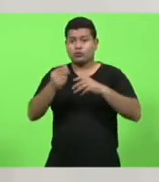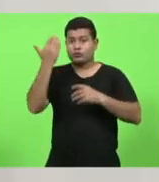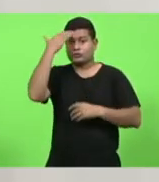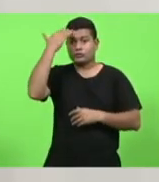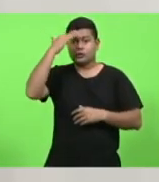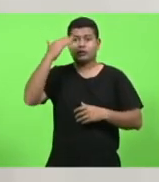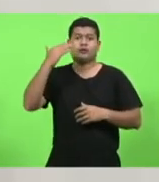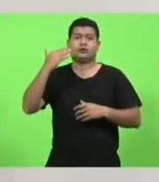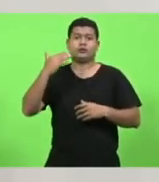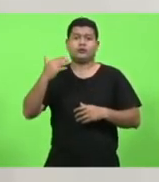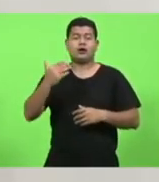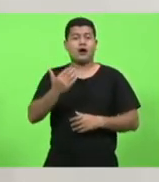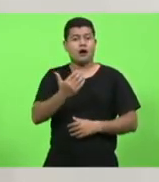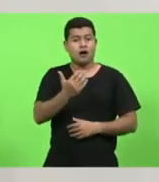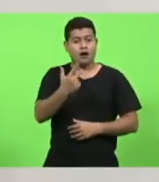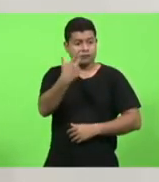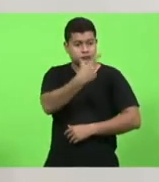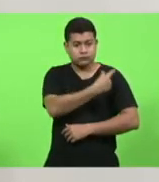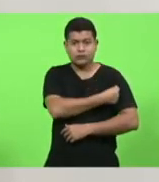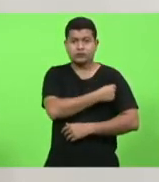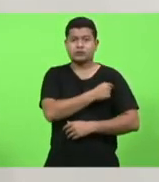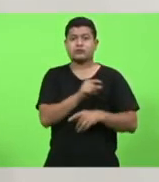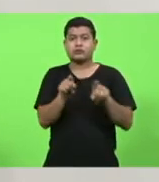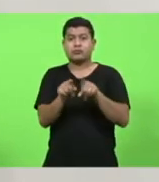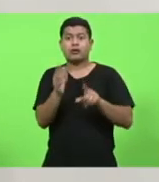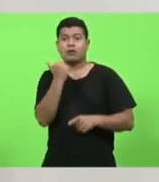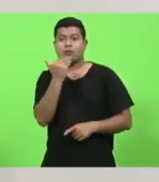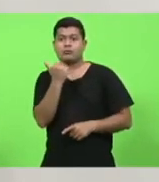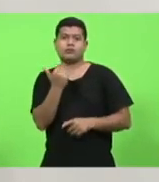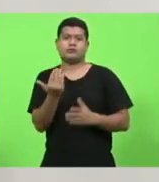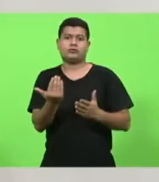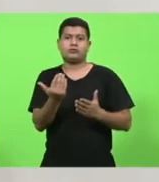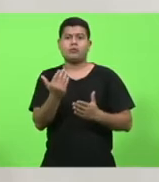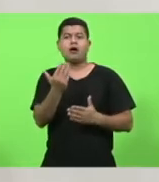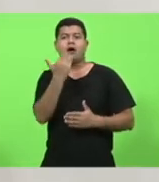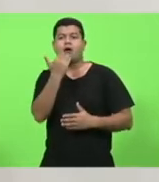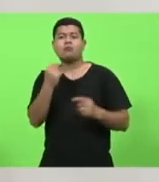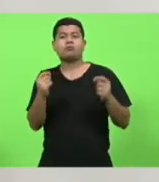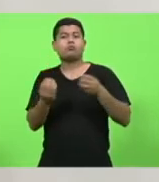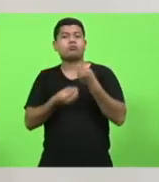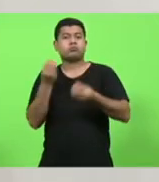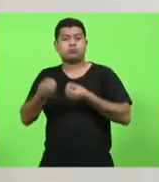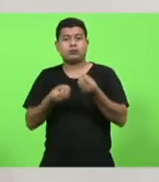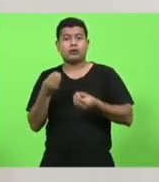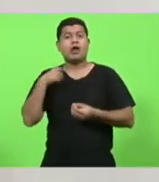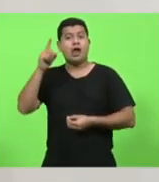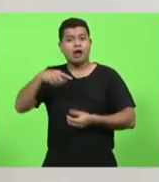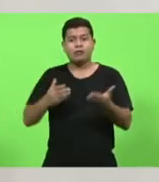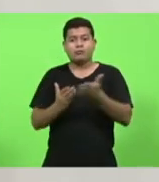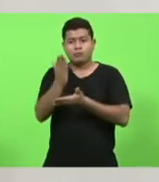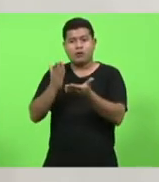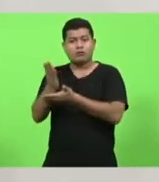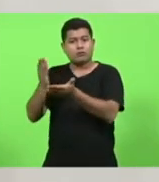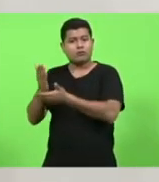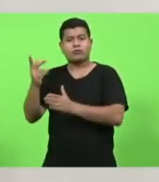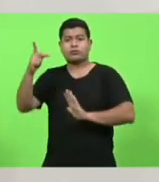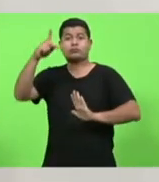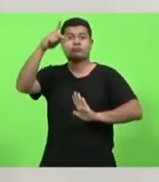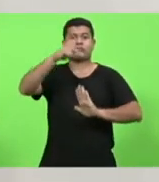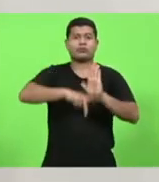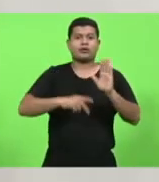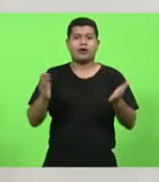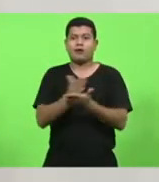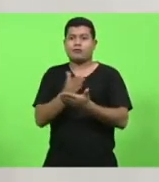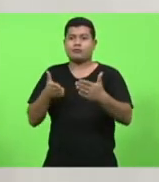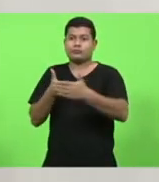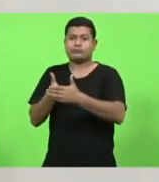braço e comida no prato. E como é que a gente consegue fazer a comida no prato? É aprovar os projetos que estão travados. São 250